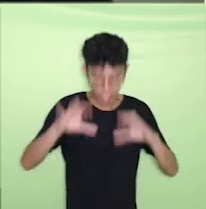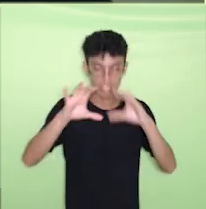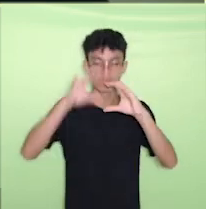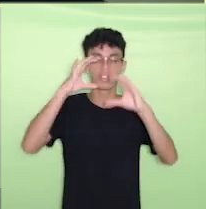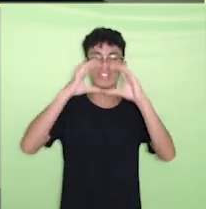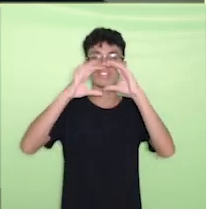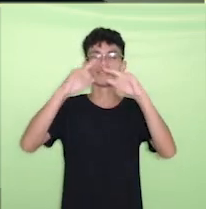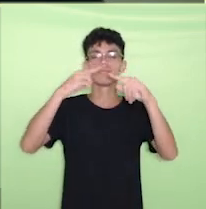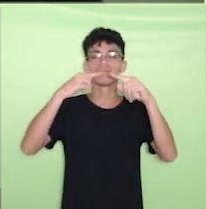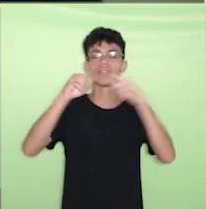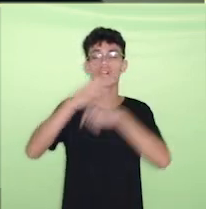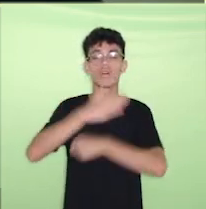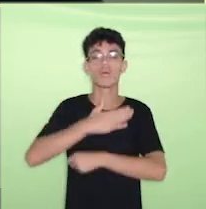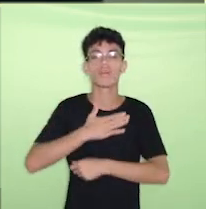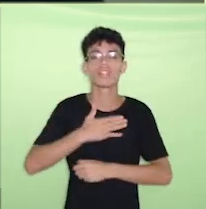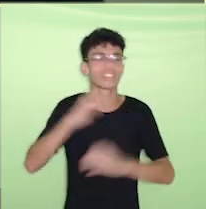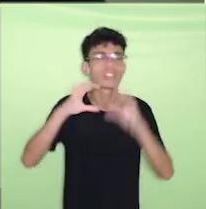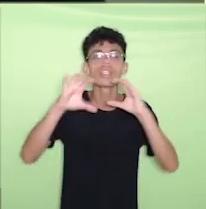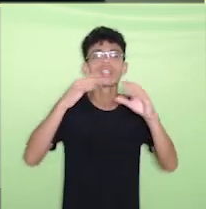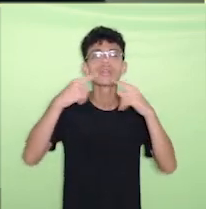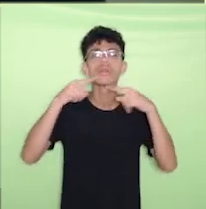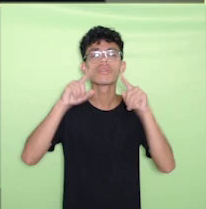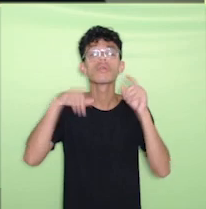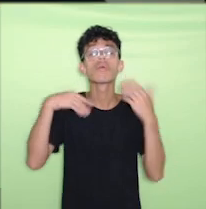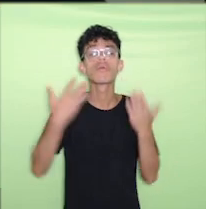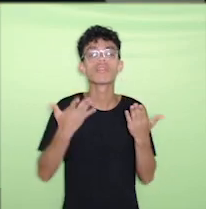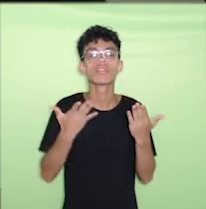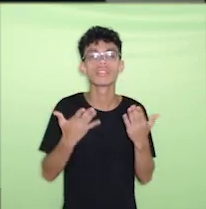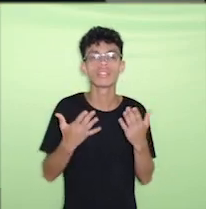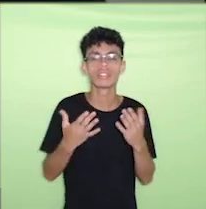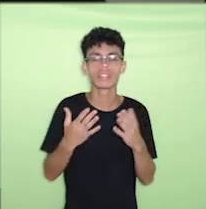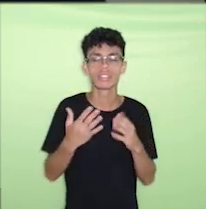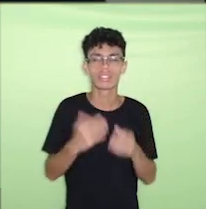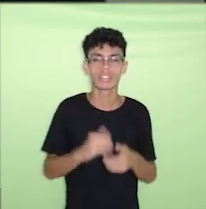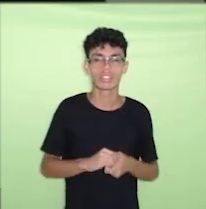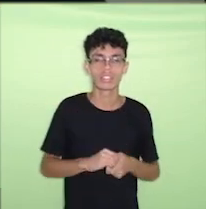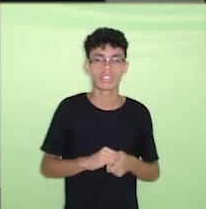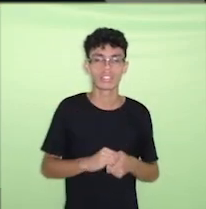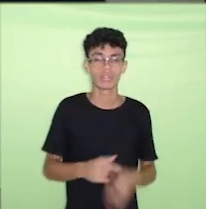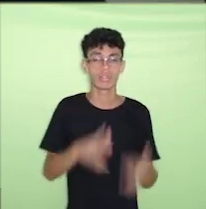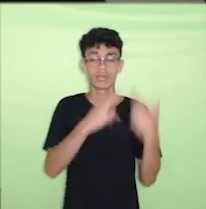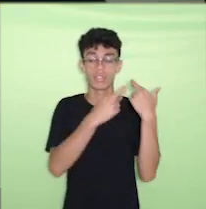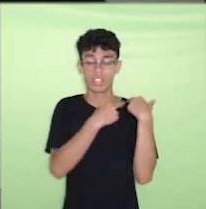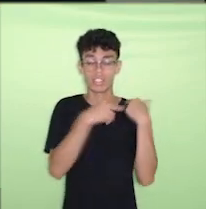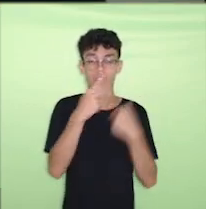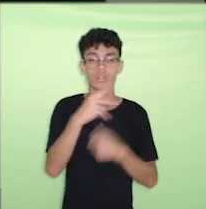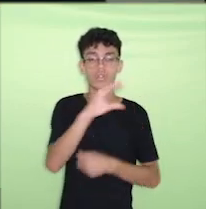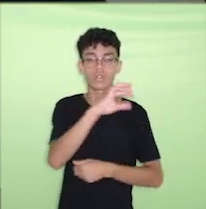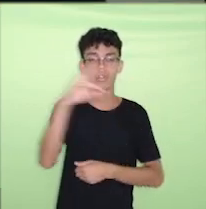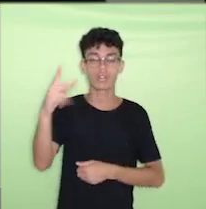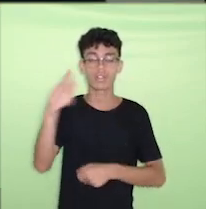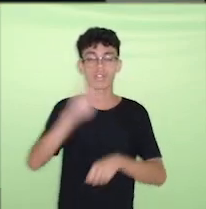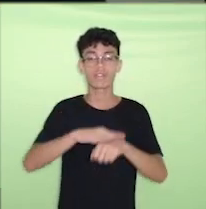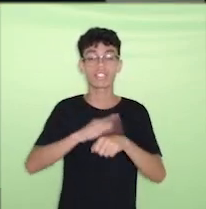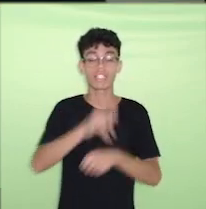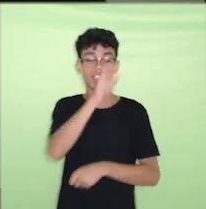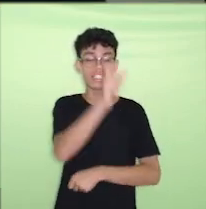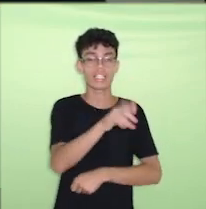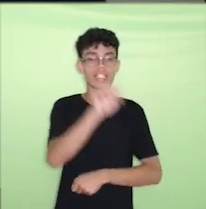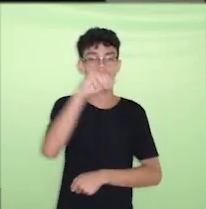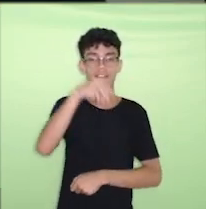canto... E que canto será esse? A sua tarefa, cooperadora, é fazer com que a América